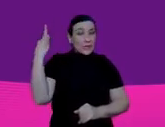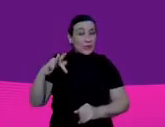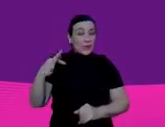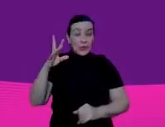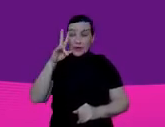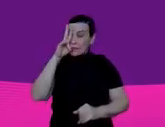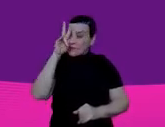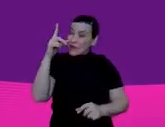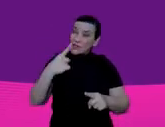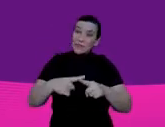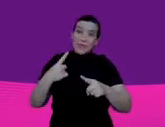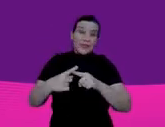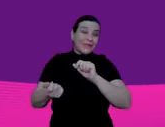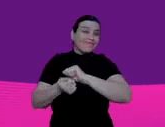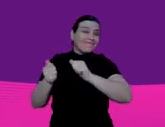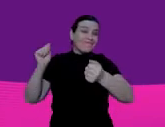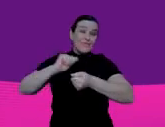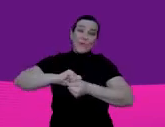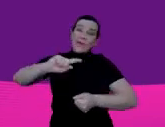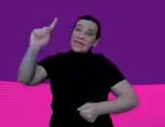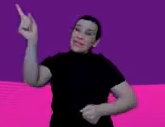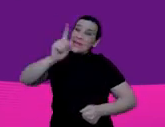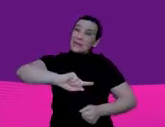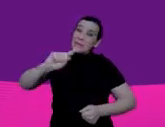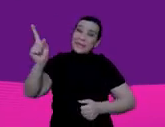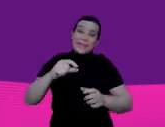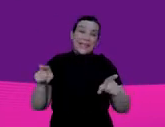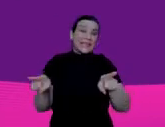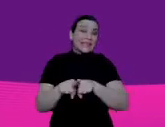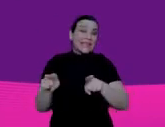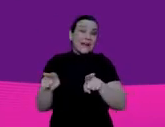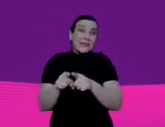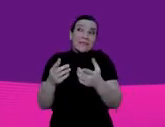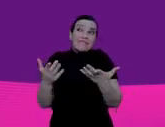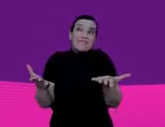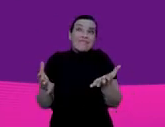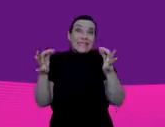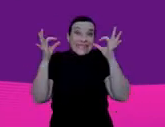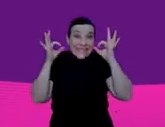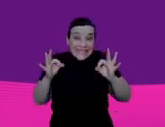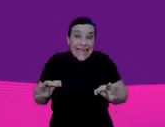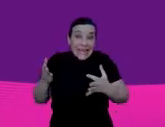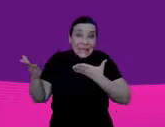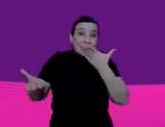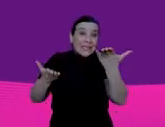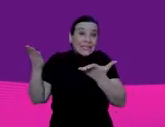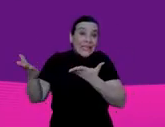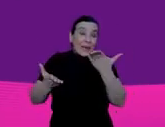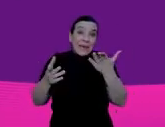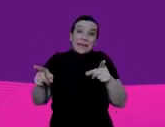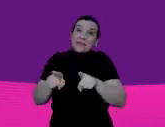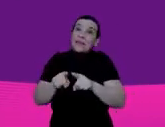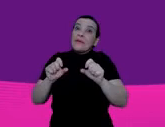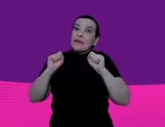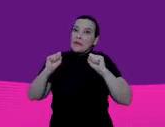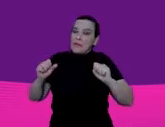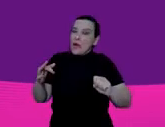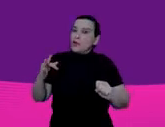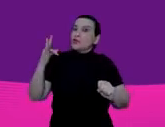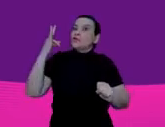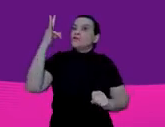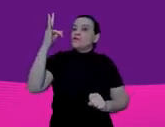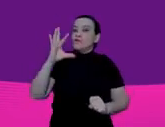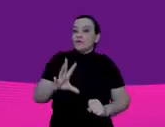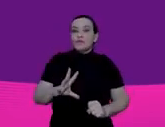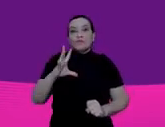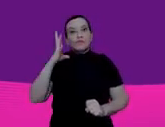razões, tanto porque não tem uma resposta adequada, quanto pelo alto risco de desenvolver ali adição